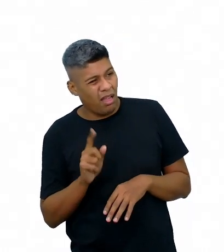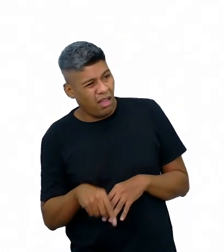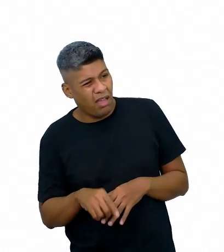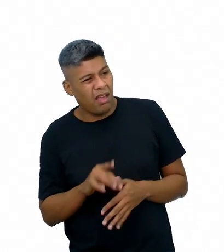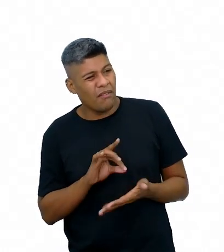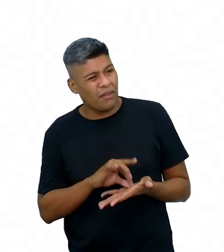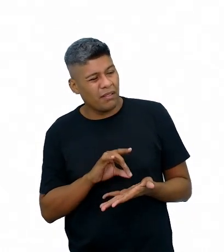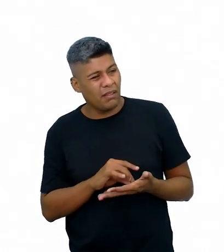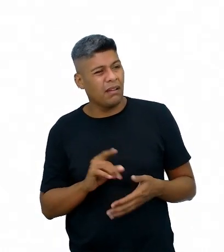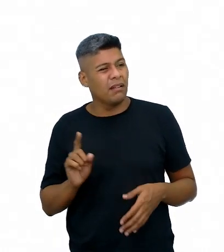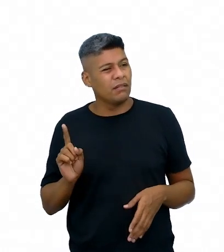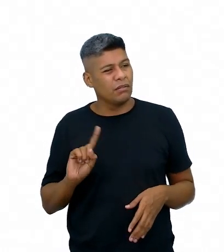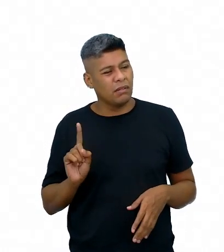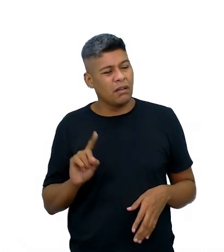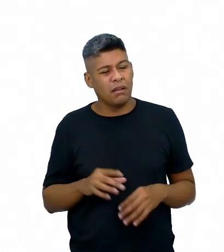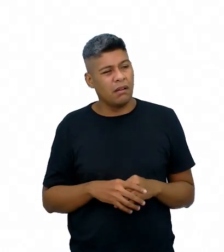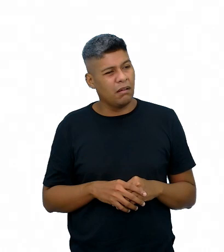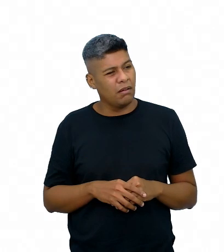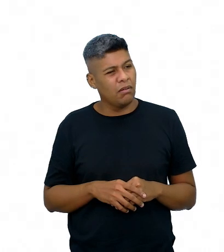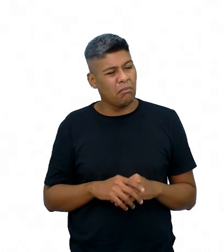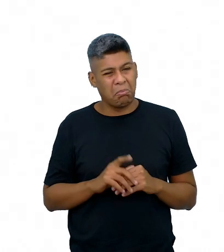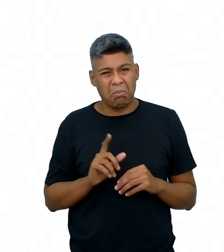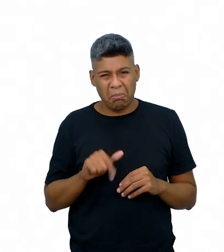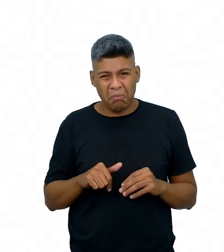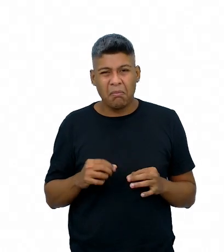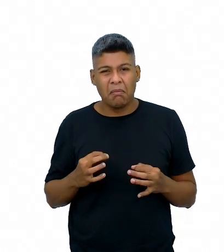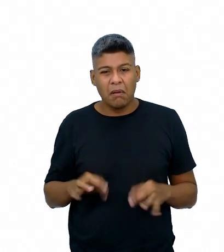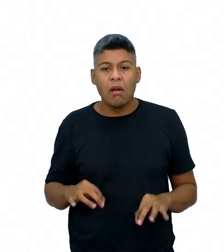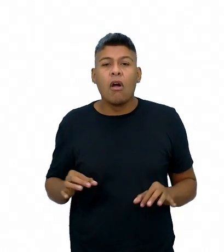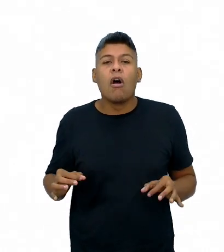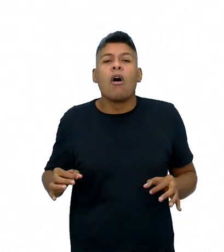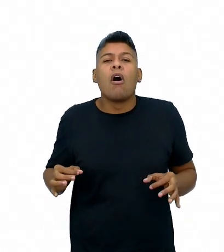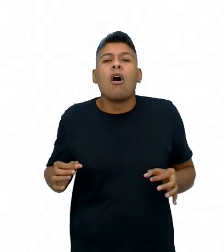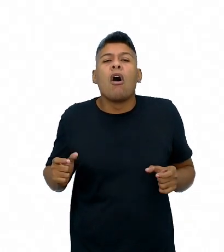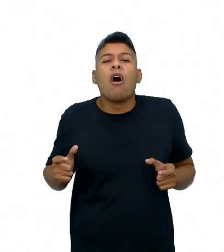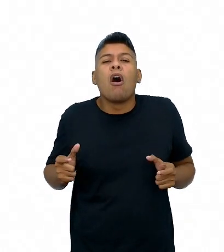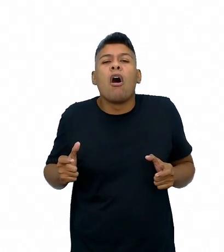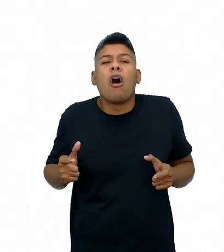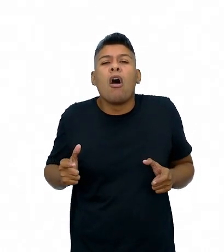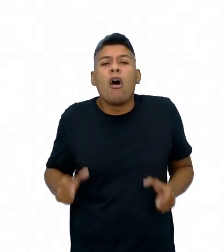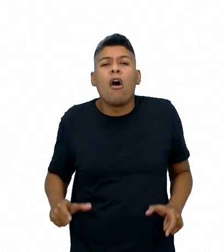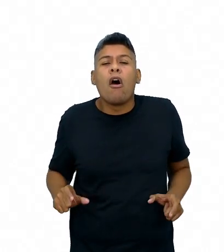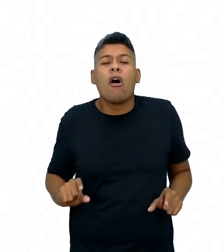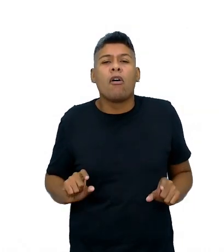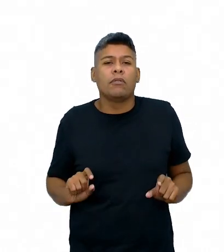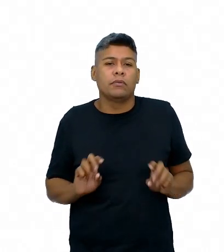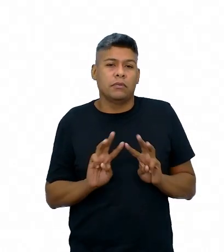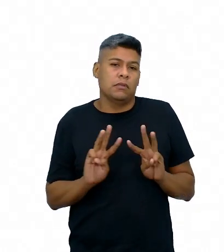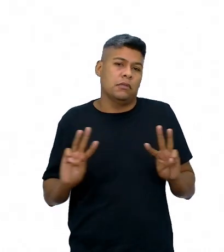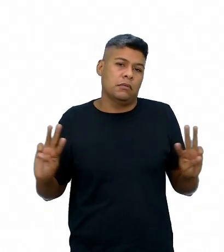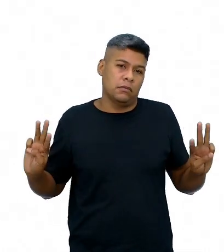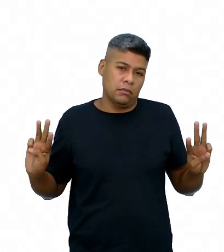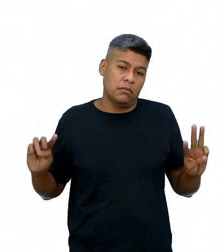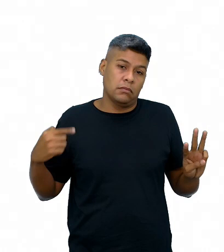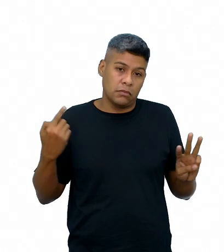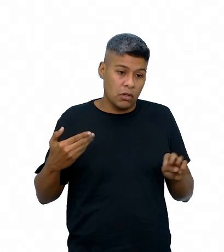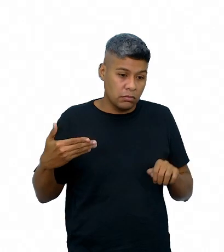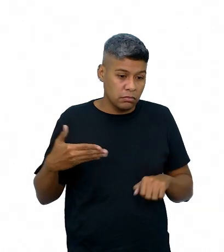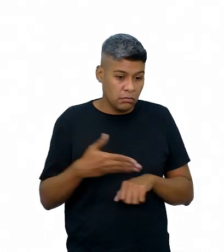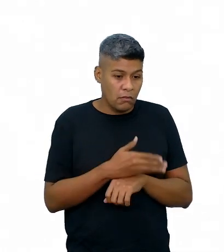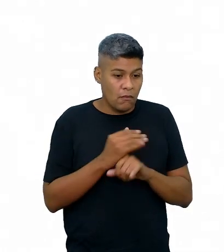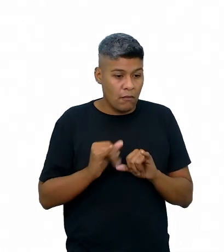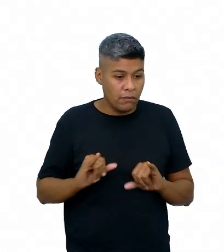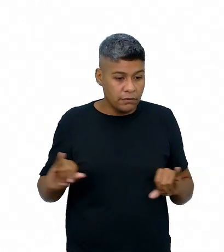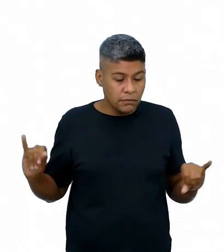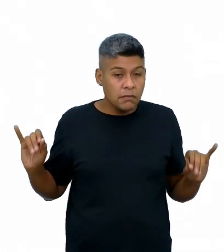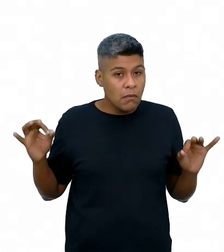verdade? Será que tem fundamento? De onde é a fonte? Quantas vezes nós não entramos em sites de notícias